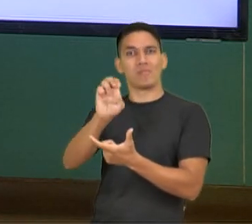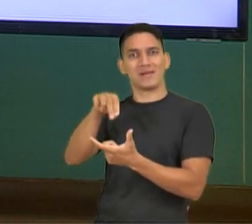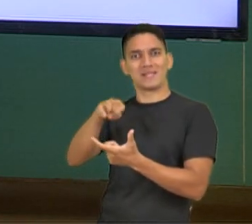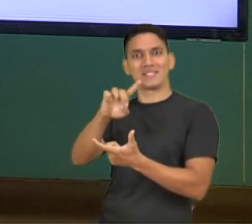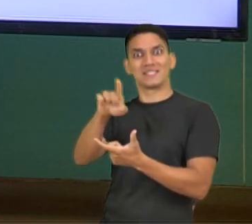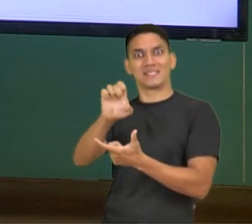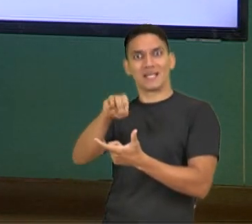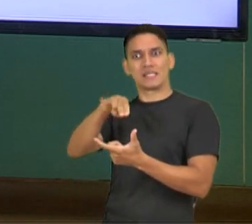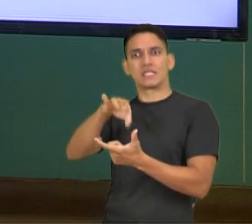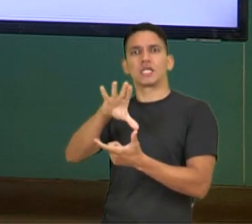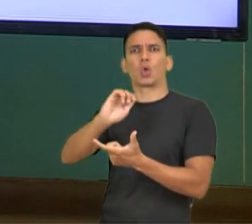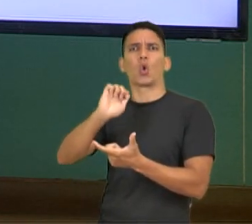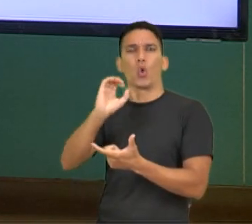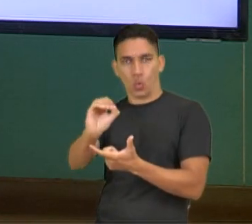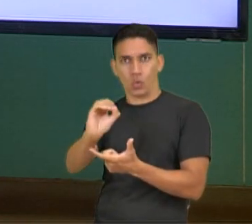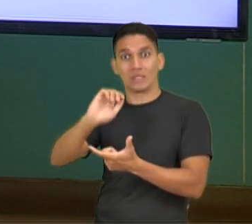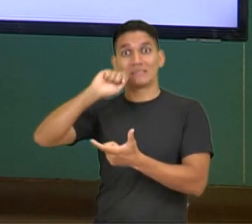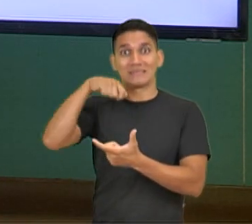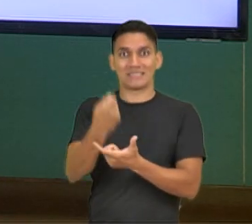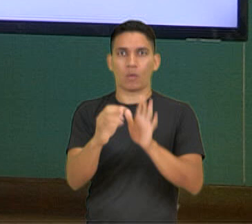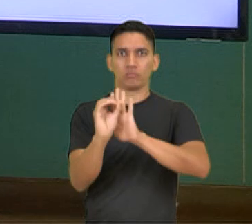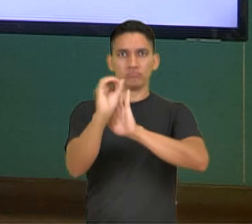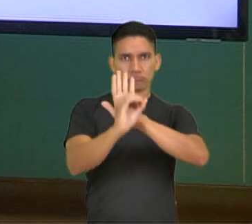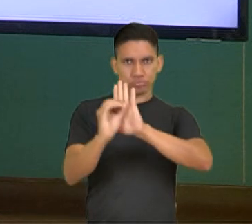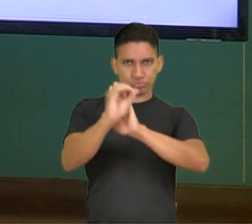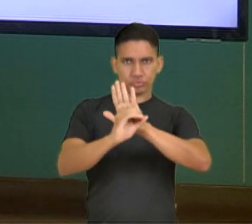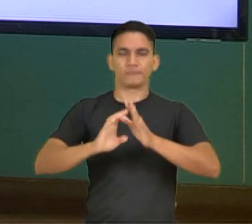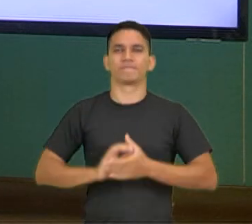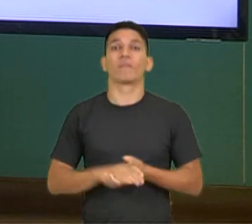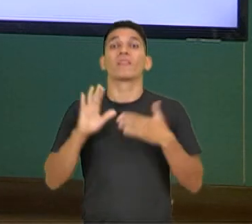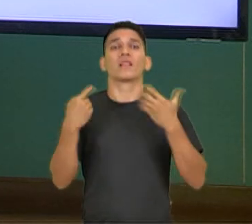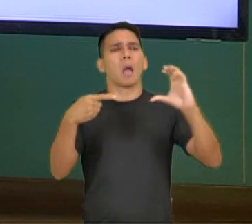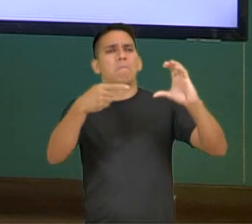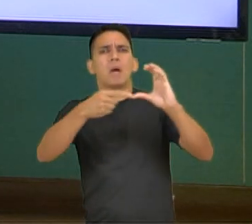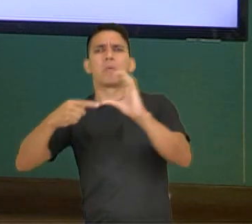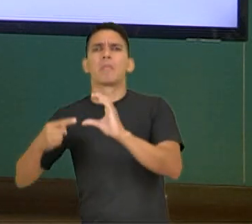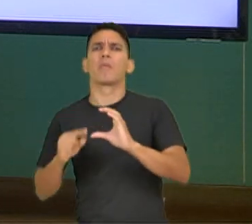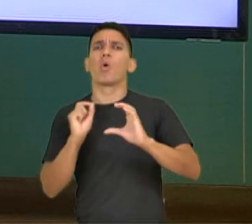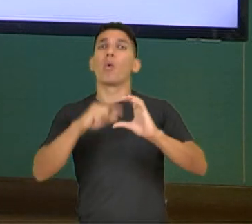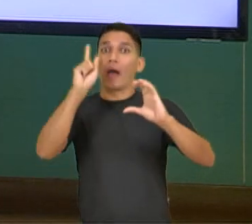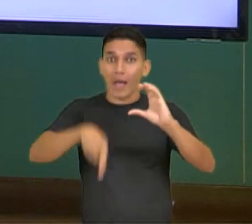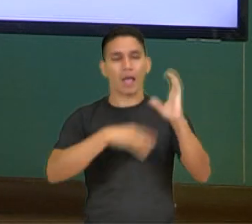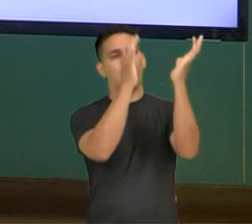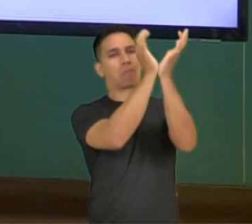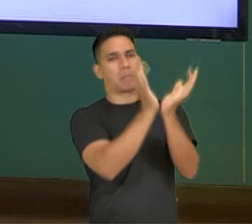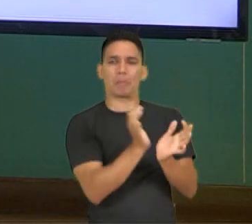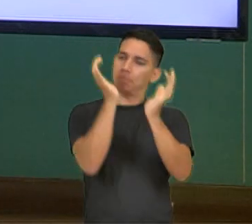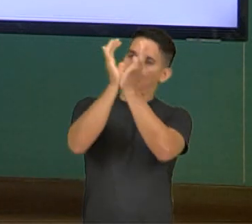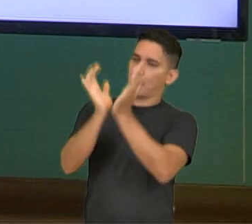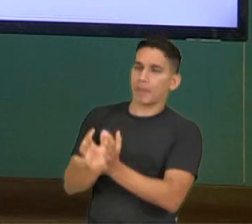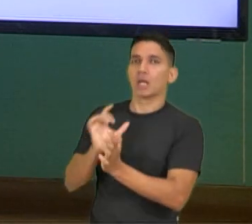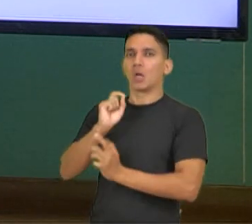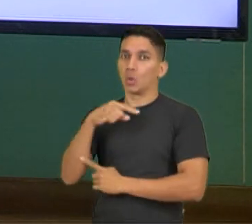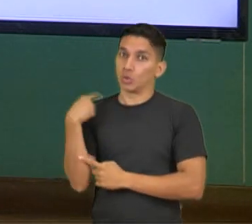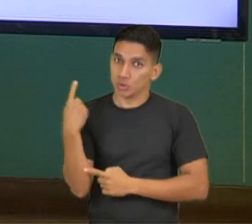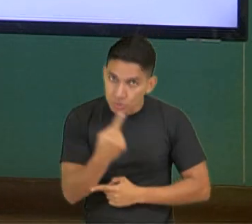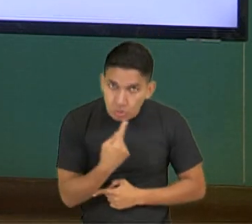bem! Então, as cadeias carbônicas, elas são classificadas.